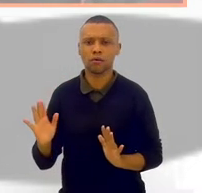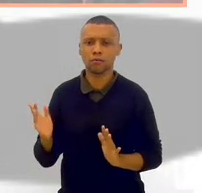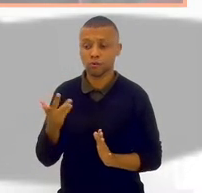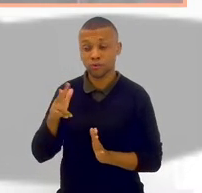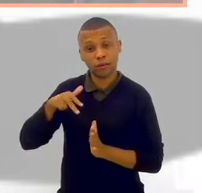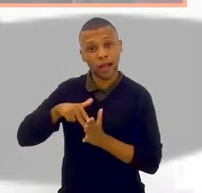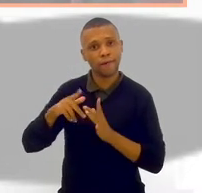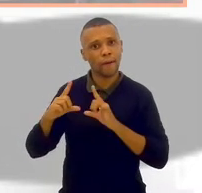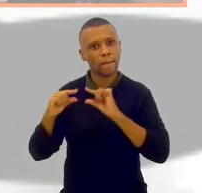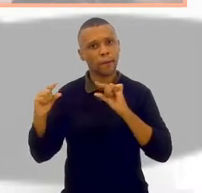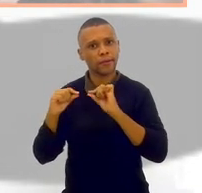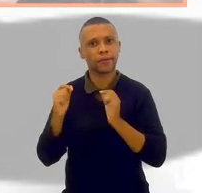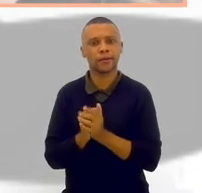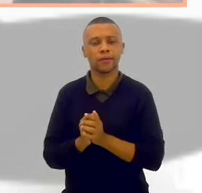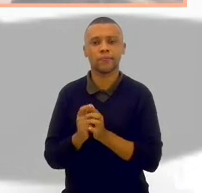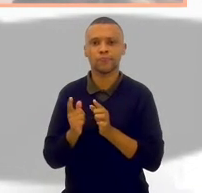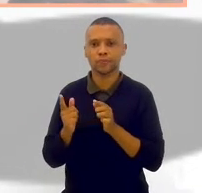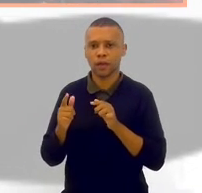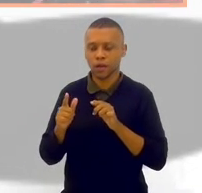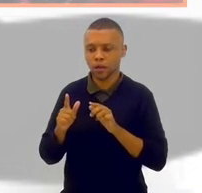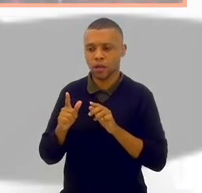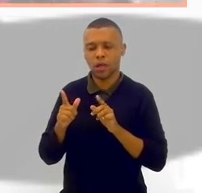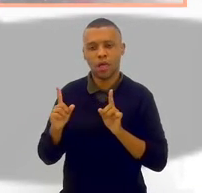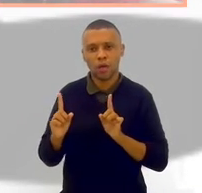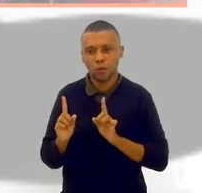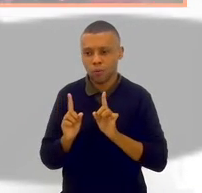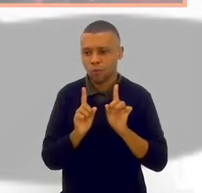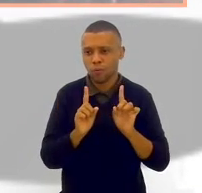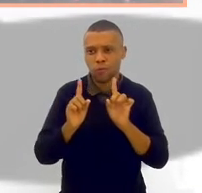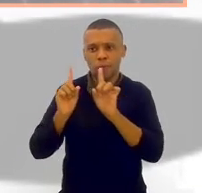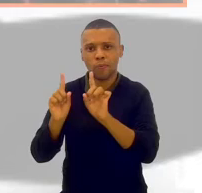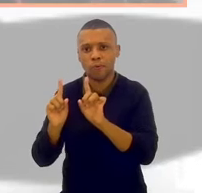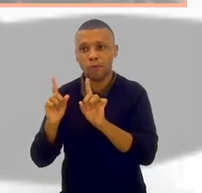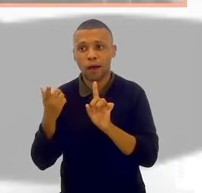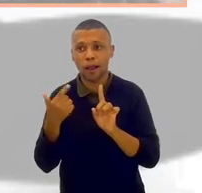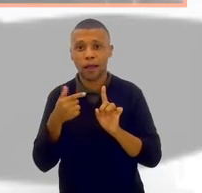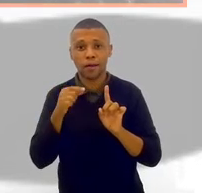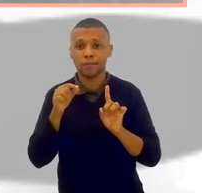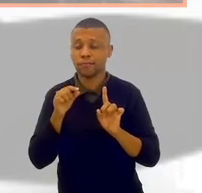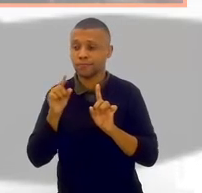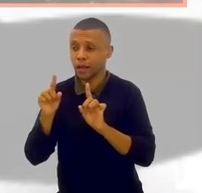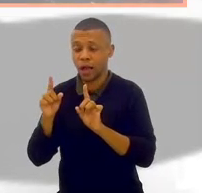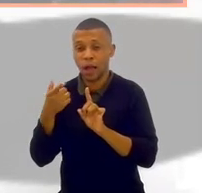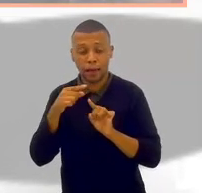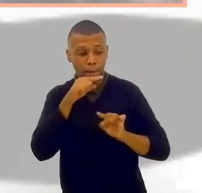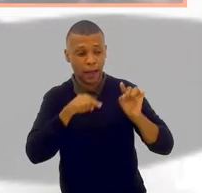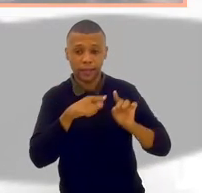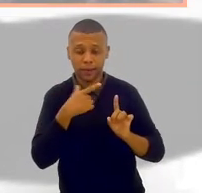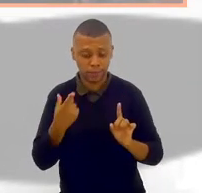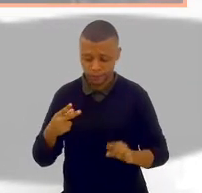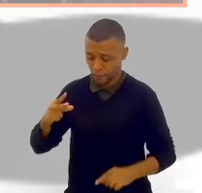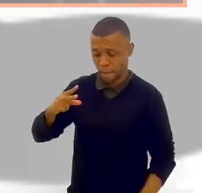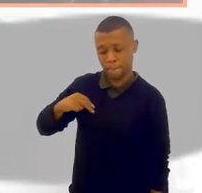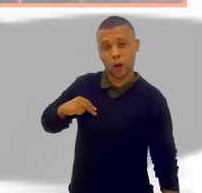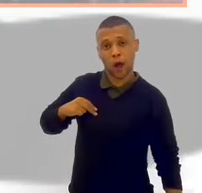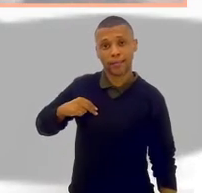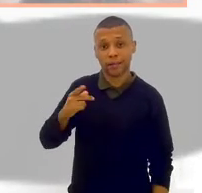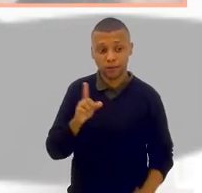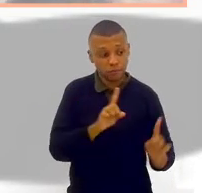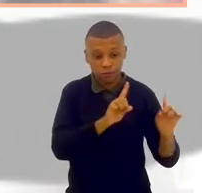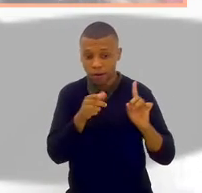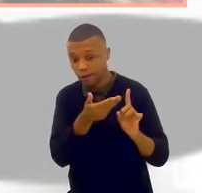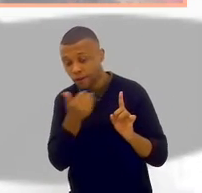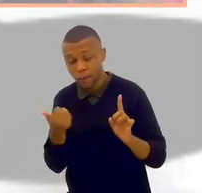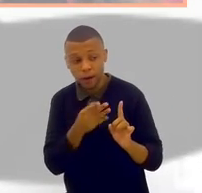exemplo, chegava em Brasília, eu subia com ela no Sarney, ela me botava um botão. Ai, meu Deus! E ela, vamos lá, Vera, não